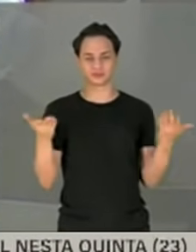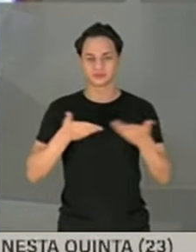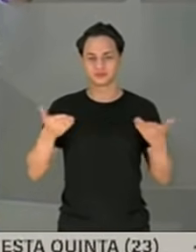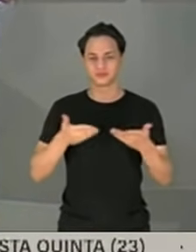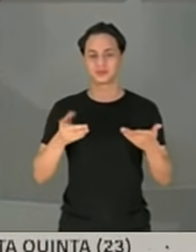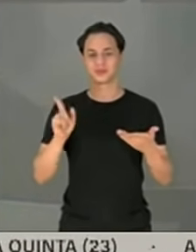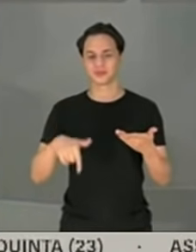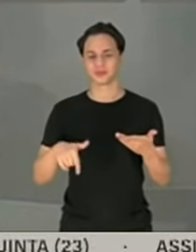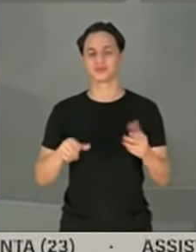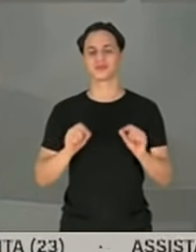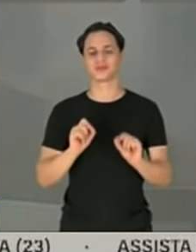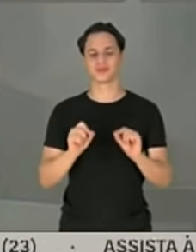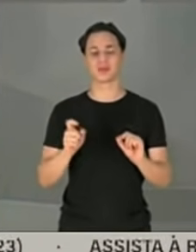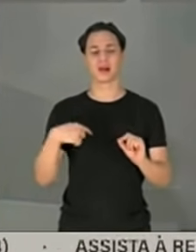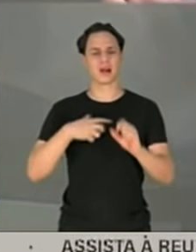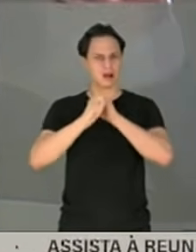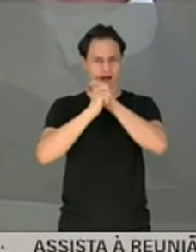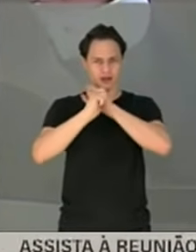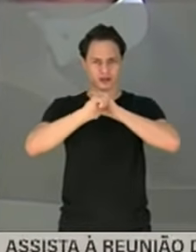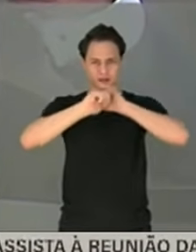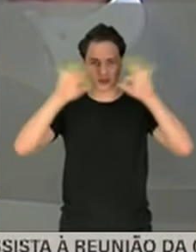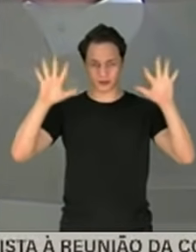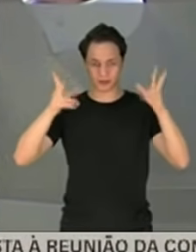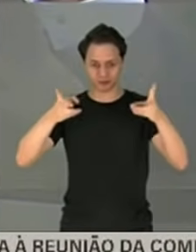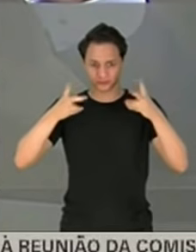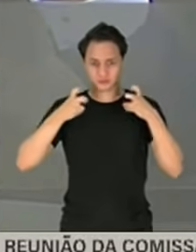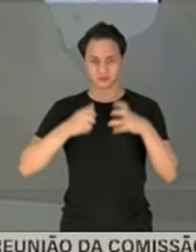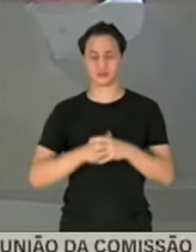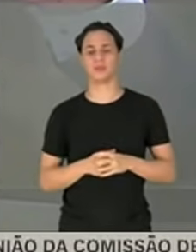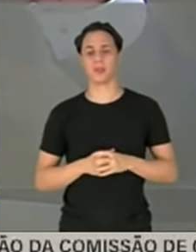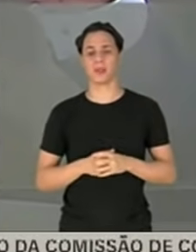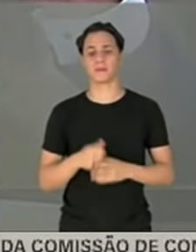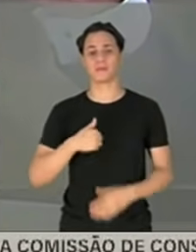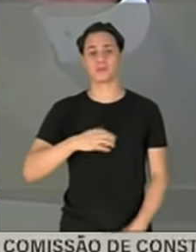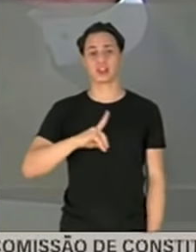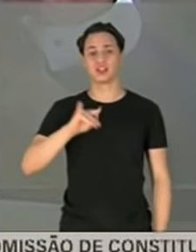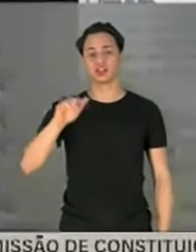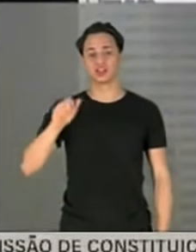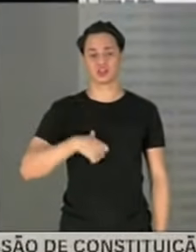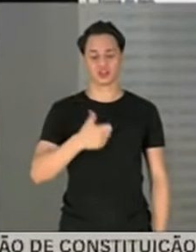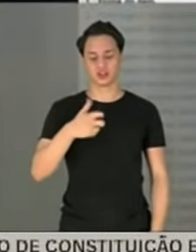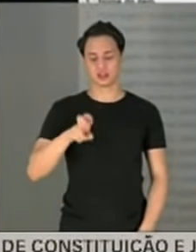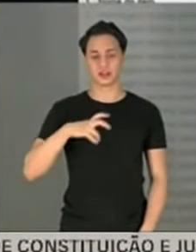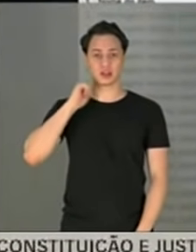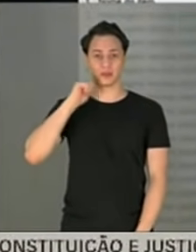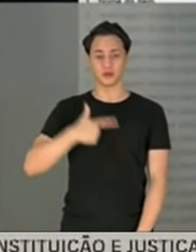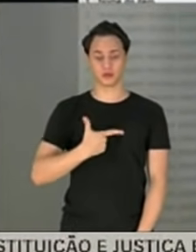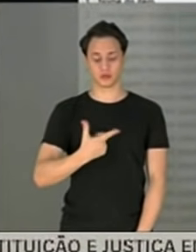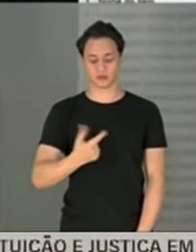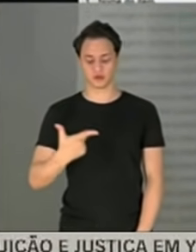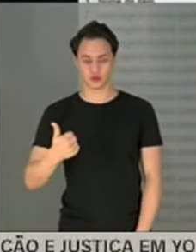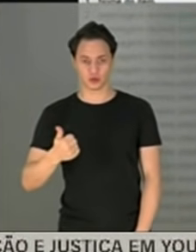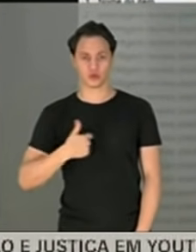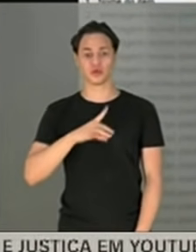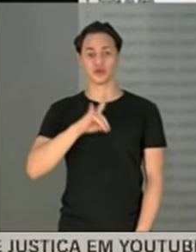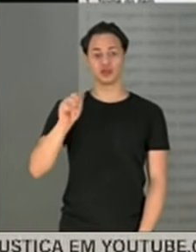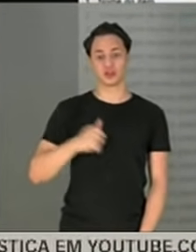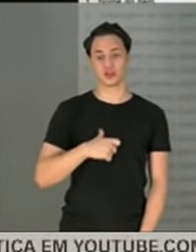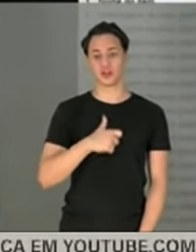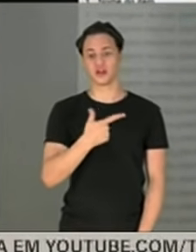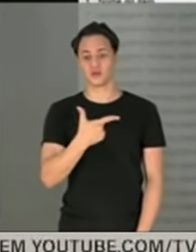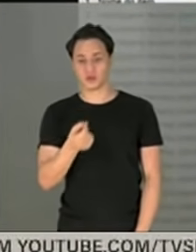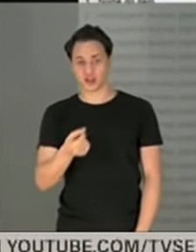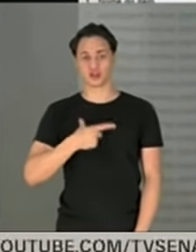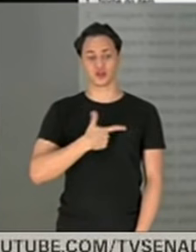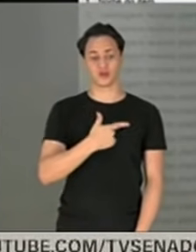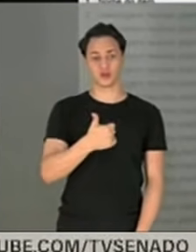bastante clareza que no dia 15 de abril de 2021, no dia 21 de abril de 2021, no dia